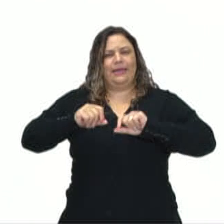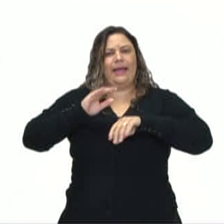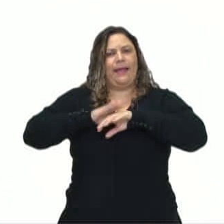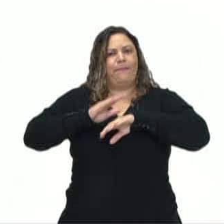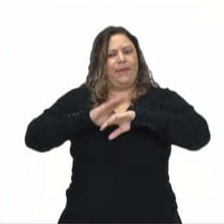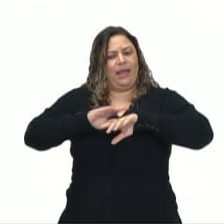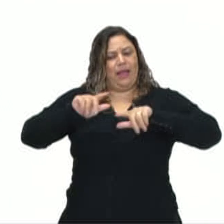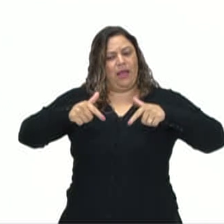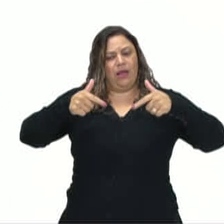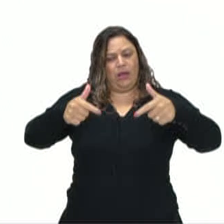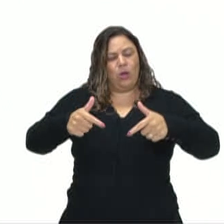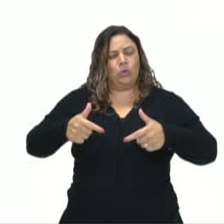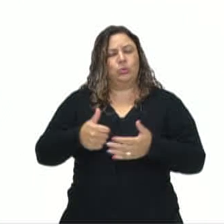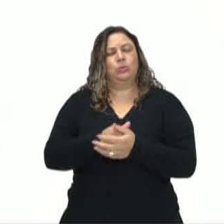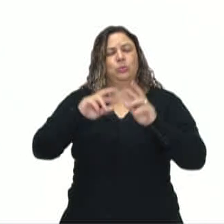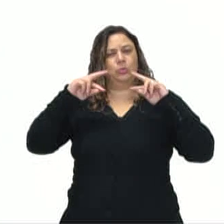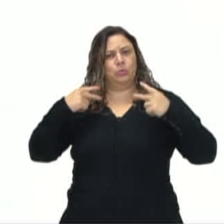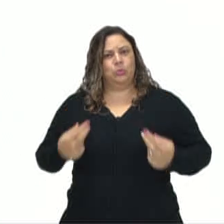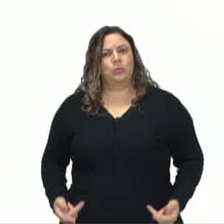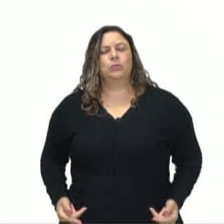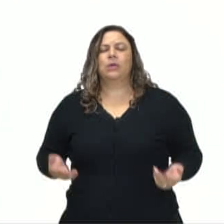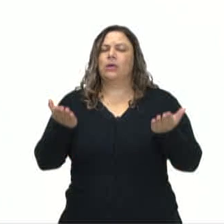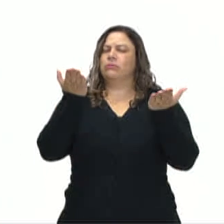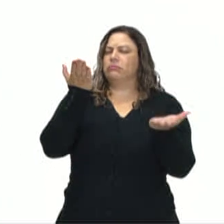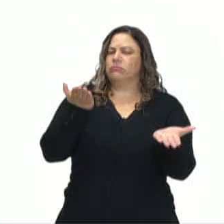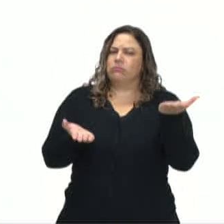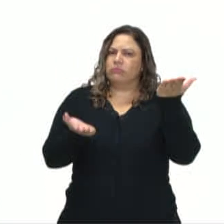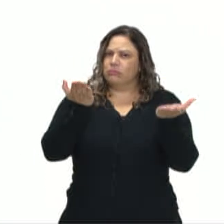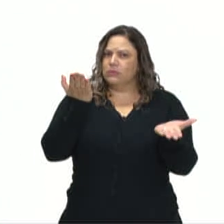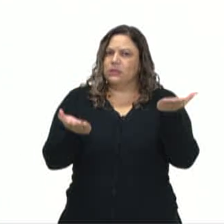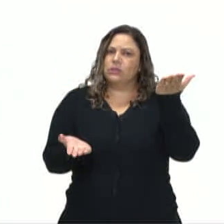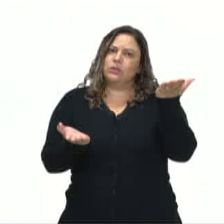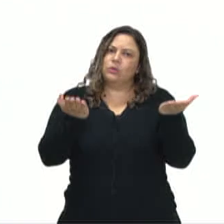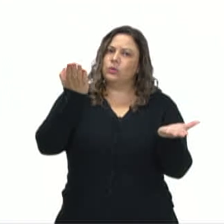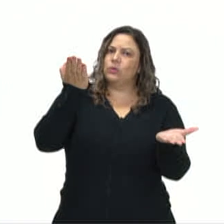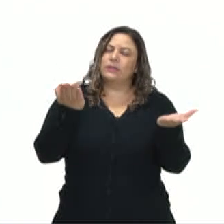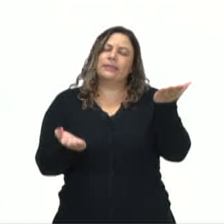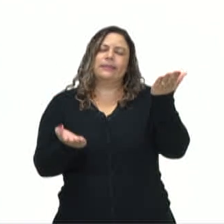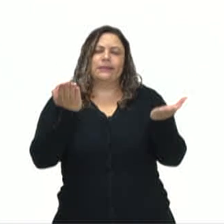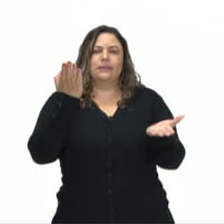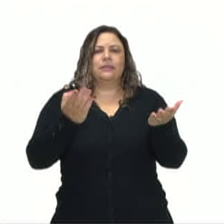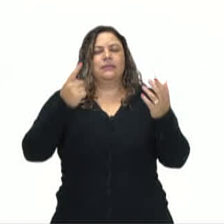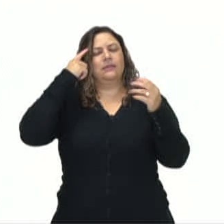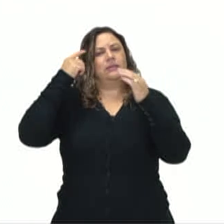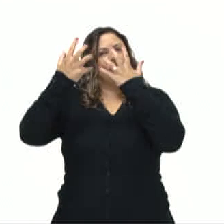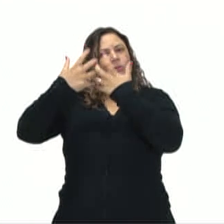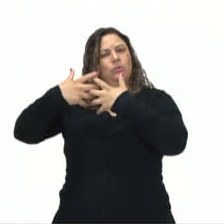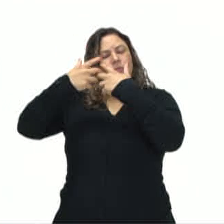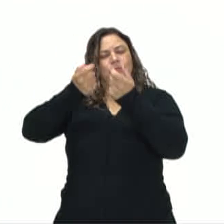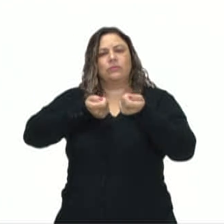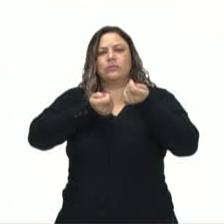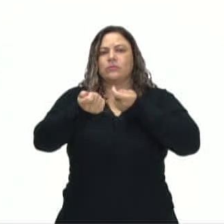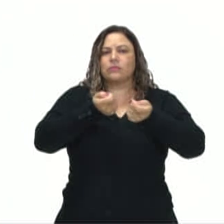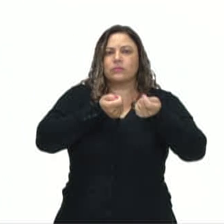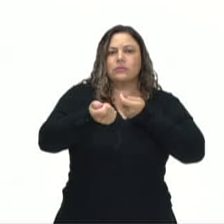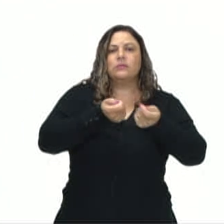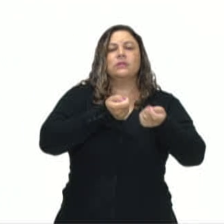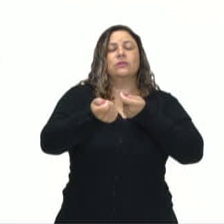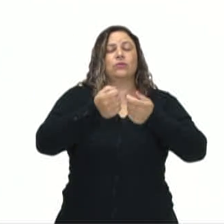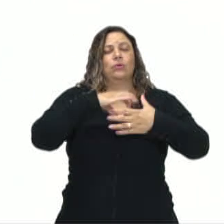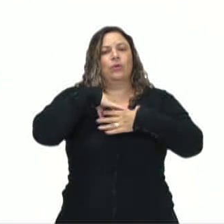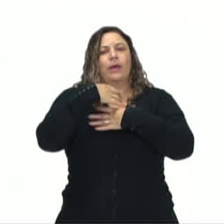medida, o meio termo, a mediania. Para ele, no controle racional sobre o nosso agir, é